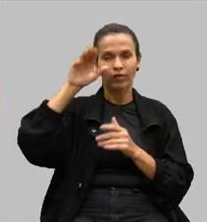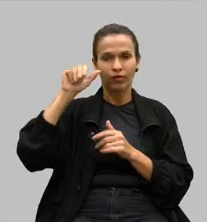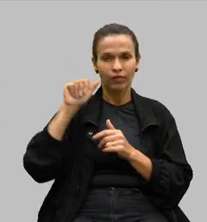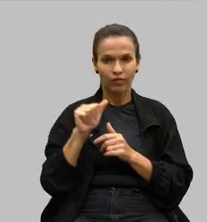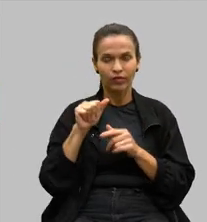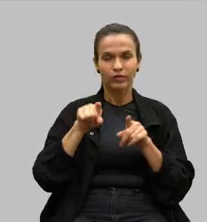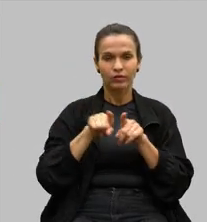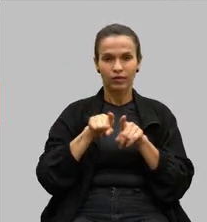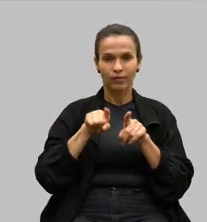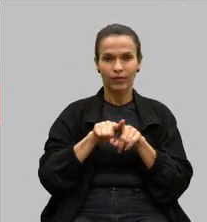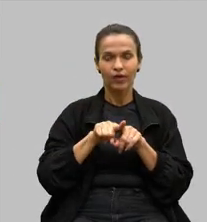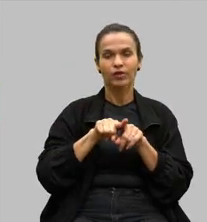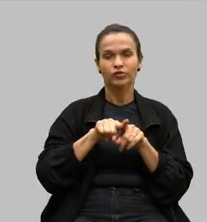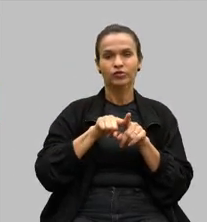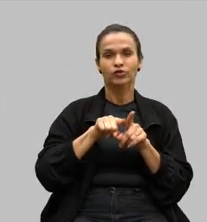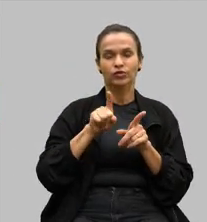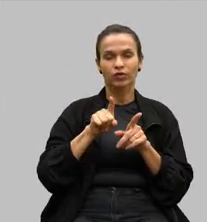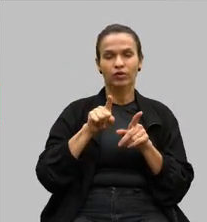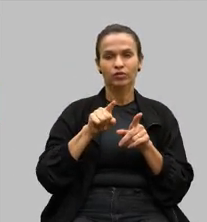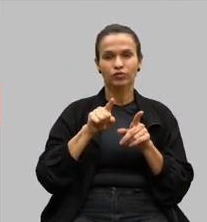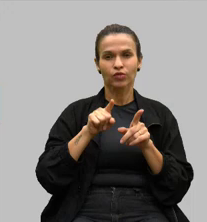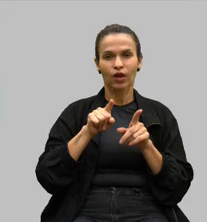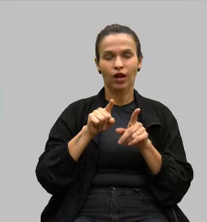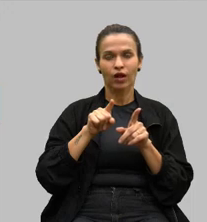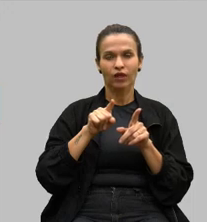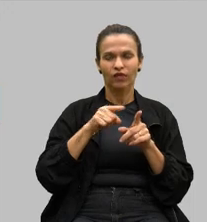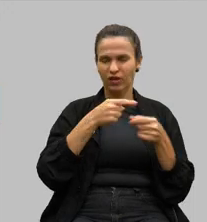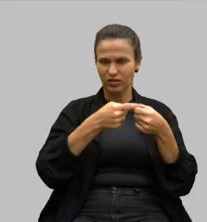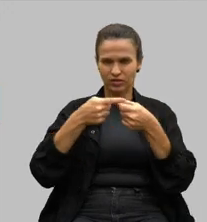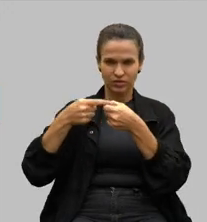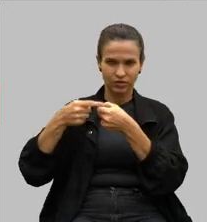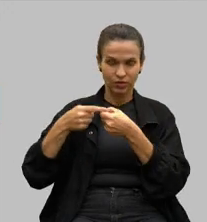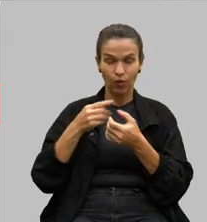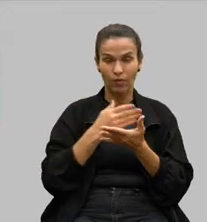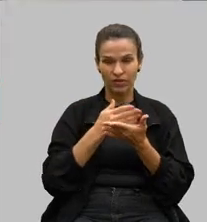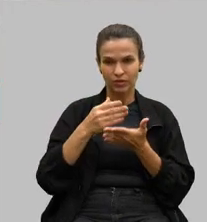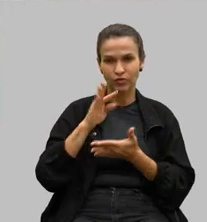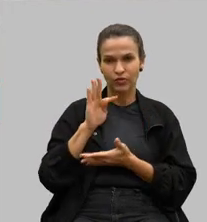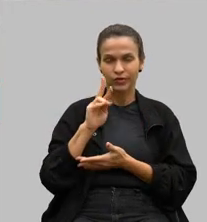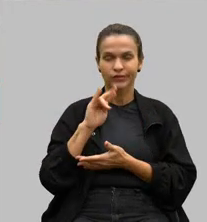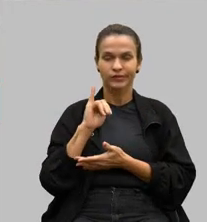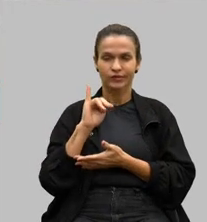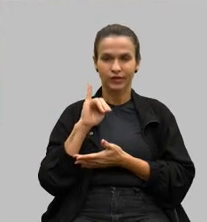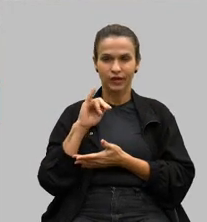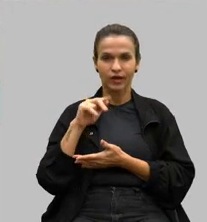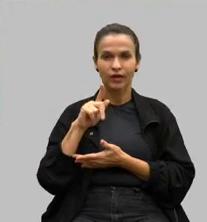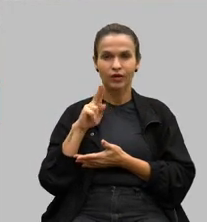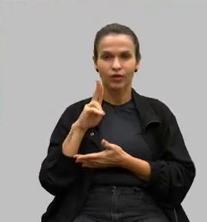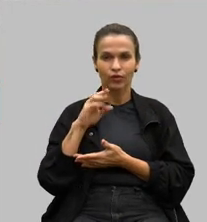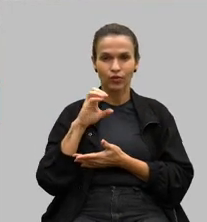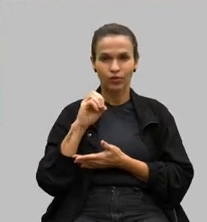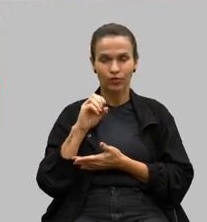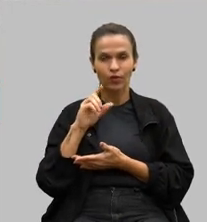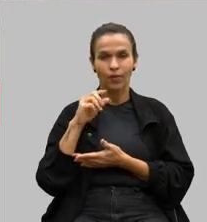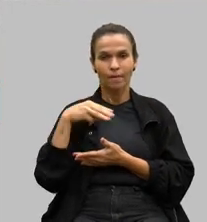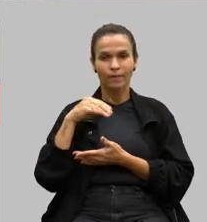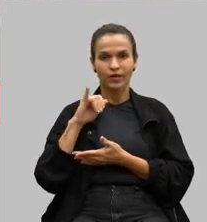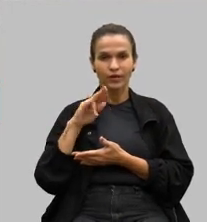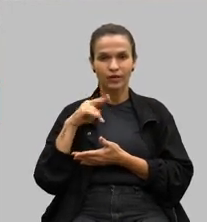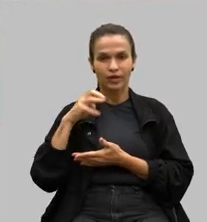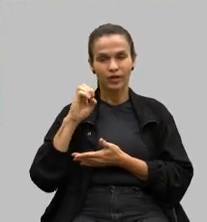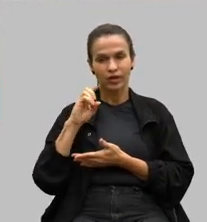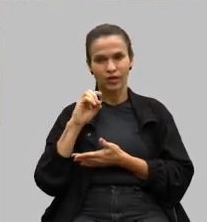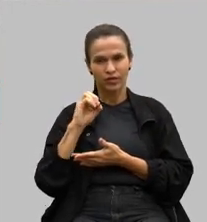jequia e triângulo mineiro nós começamos com triângulo mineiro porque realmente é impressionante ver a quantidade de